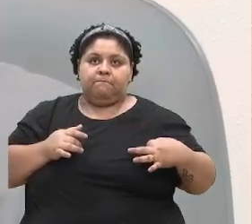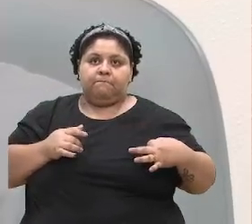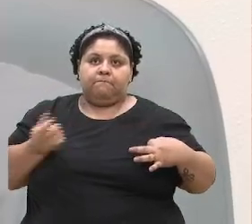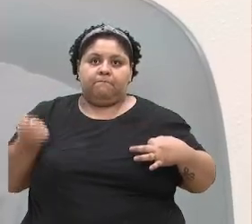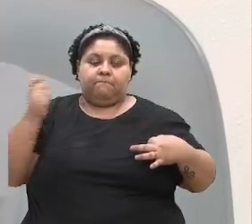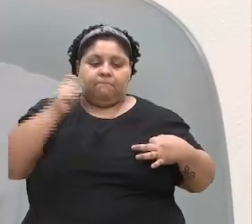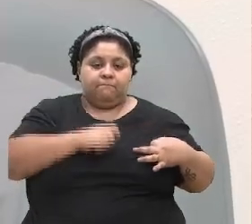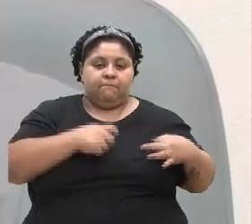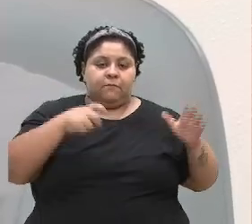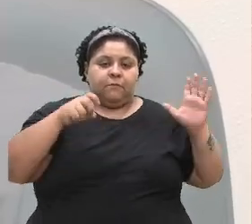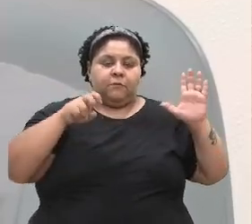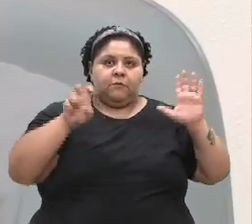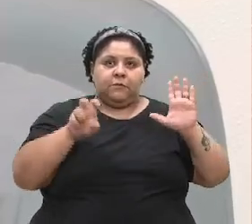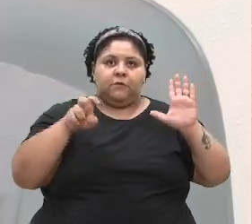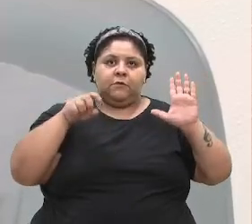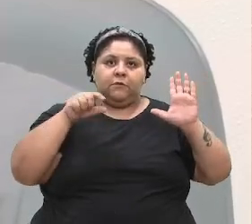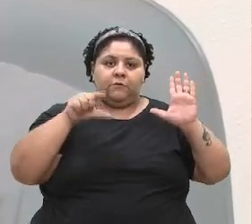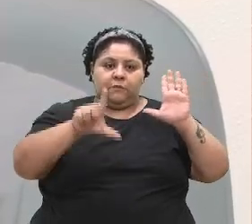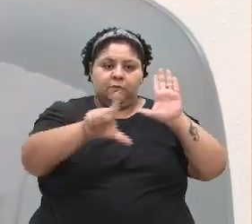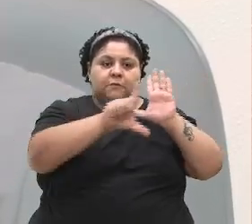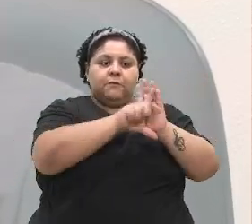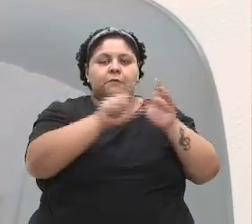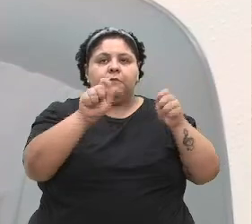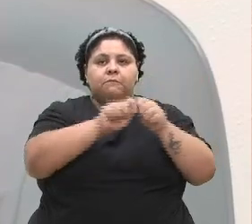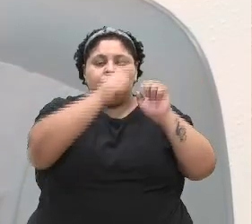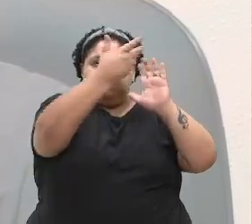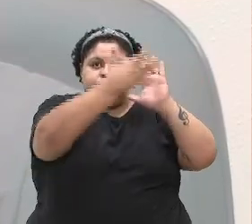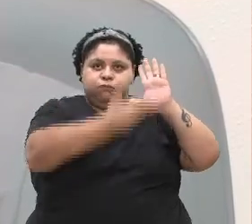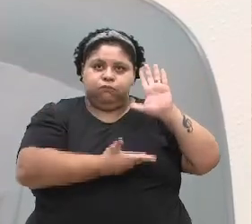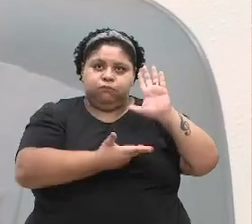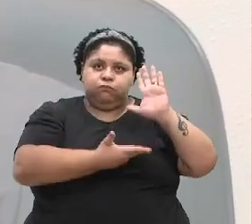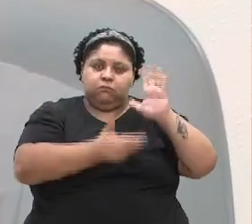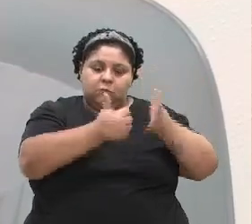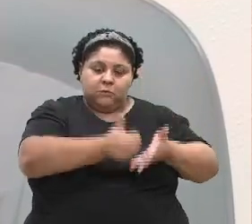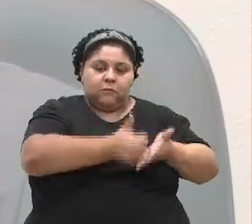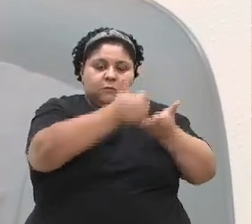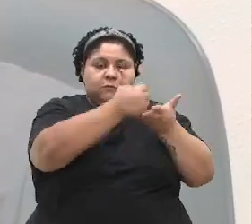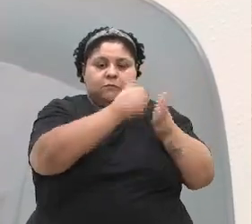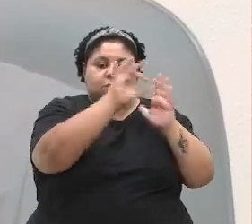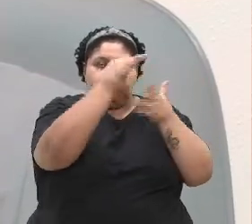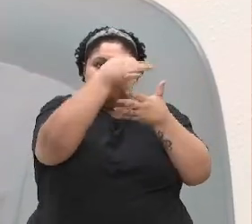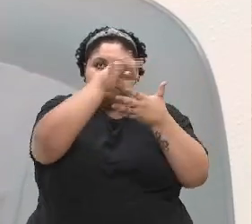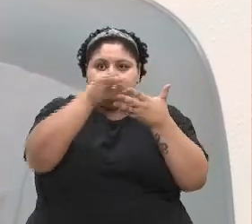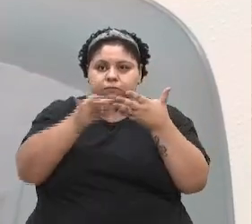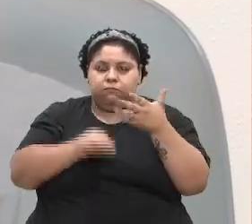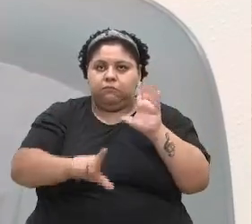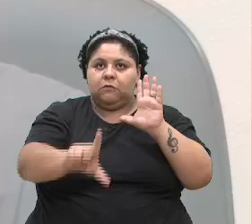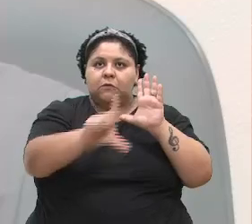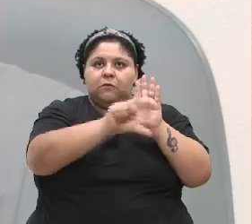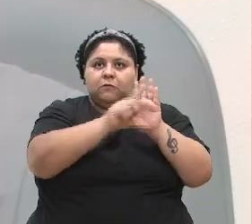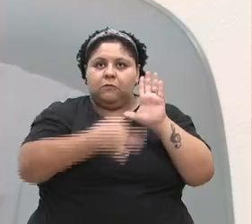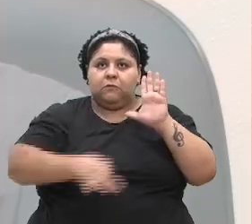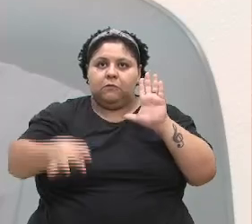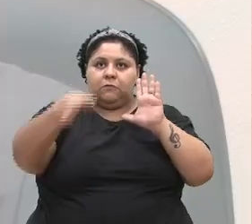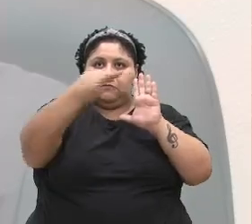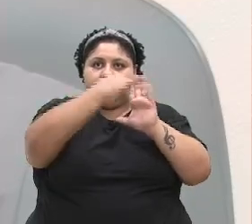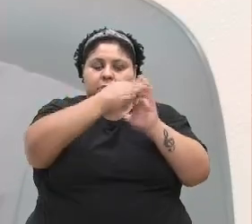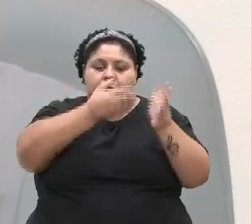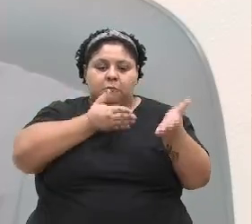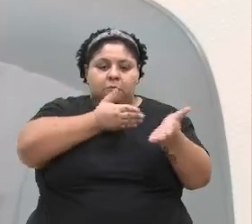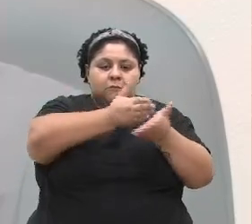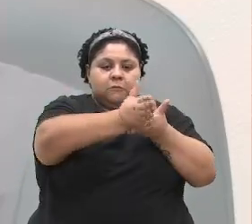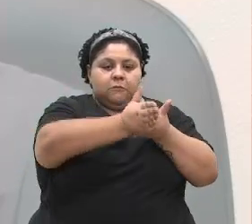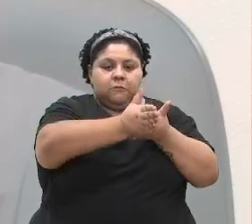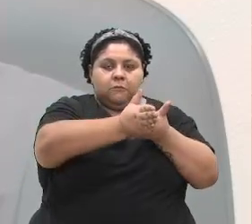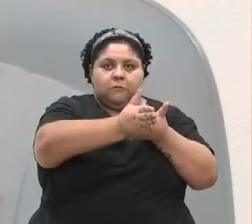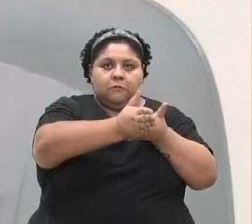inciso 5º da referida lei. Face ao exposto, por estar de acordo com as determinações legais, opina-se pela legalidade da proposição por